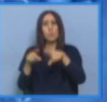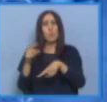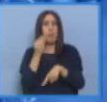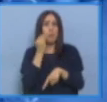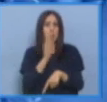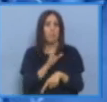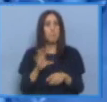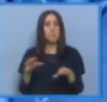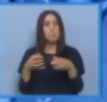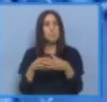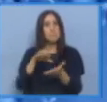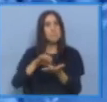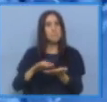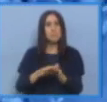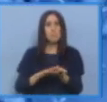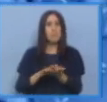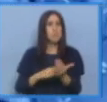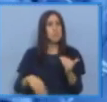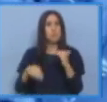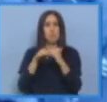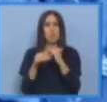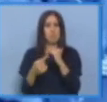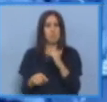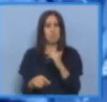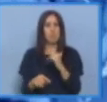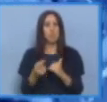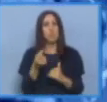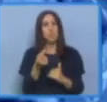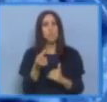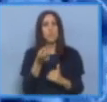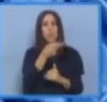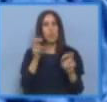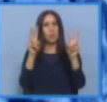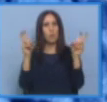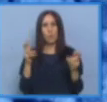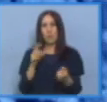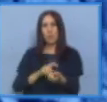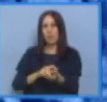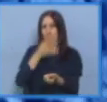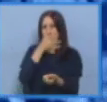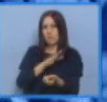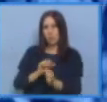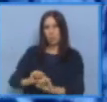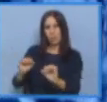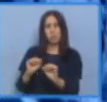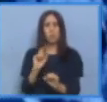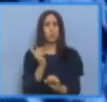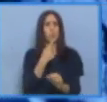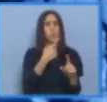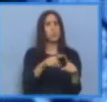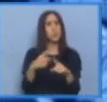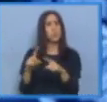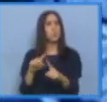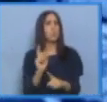no núcleo, no centro e na base está a igualdade. É um bocadinho o logo contra o racismo, todos diferentes, todos iguais.